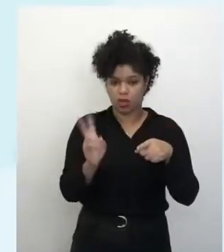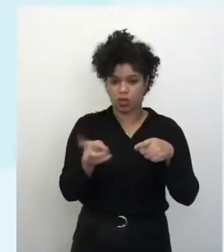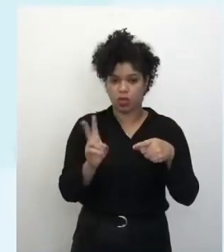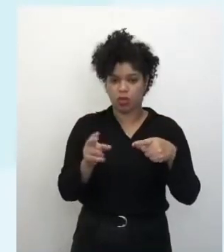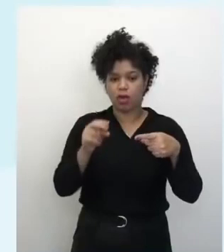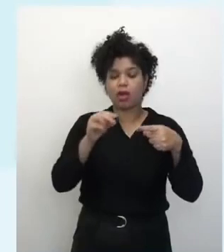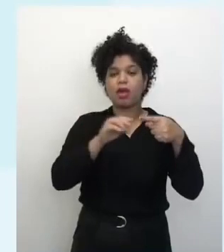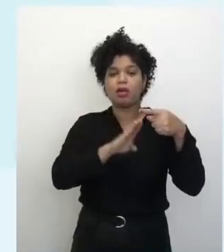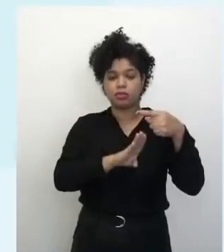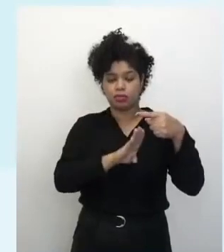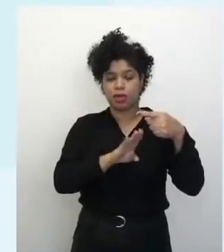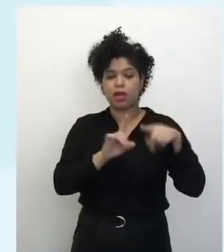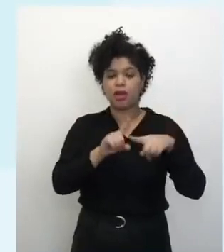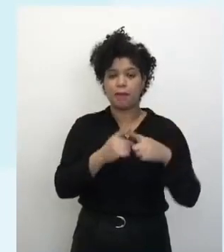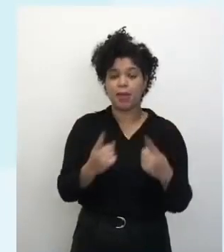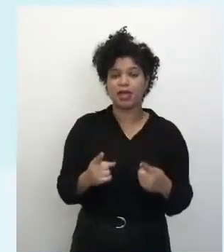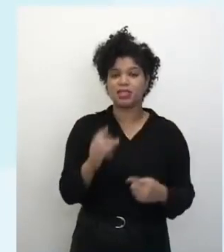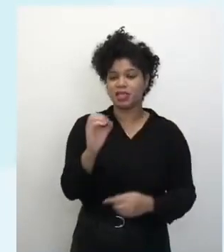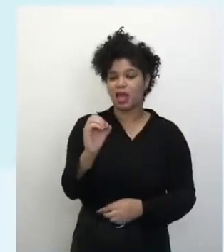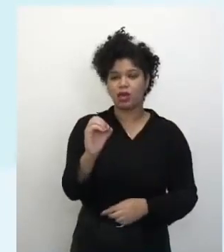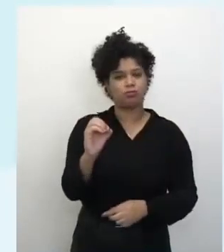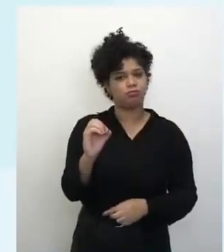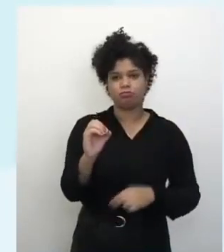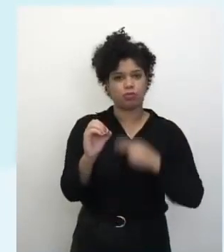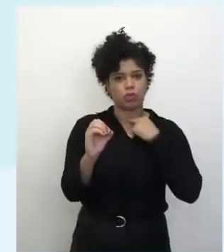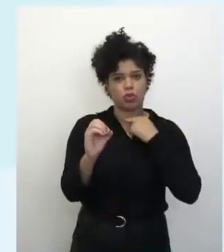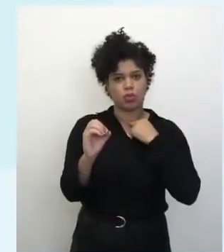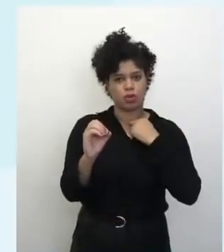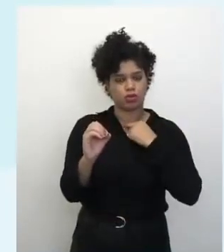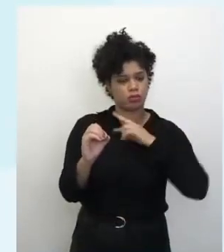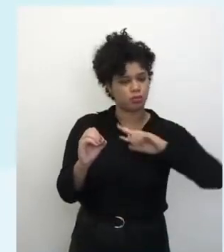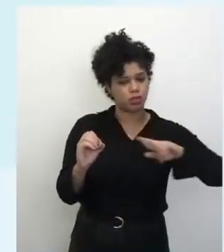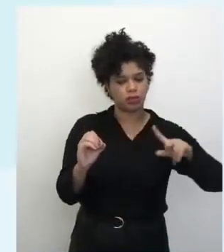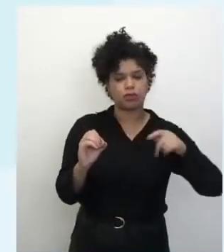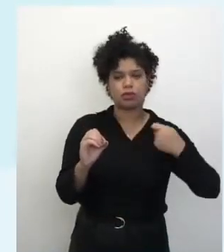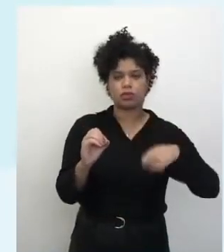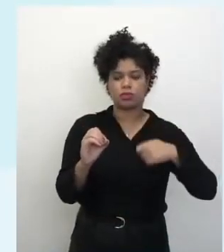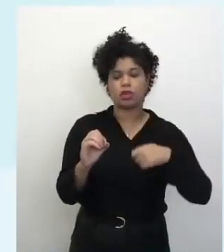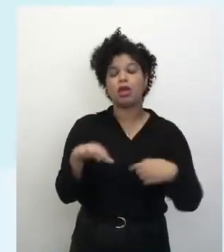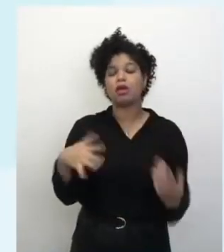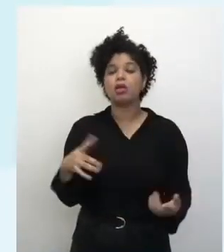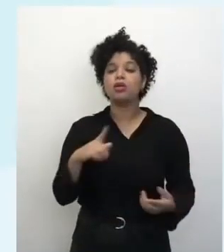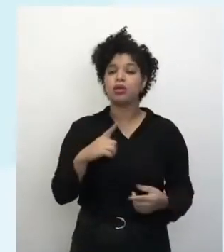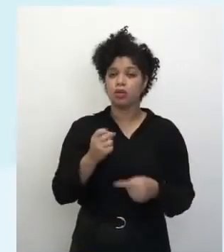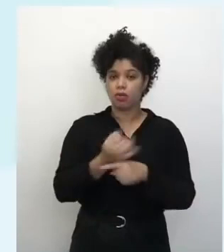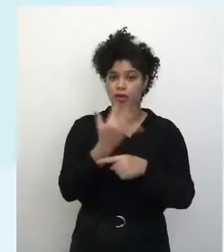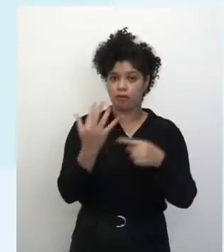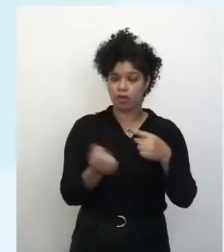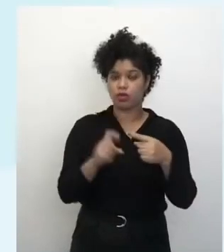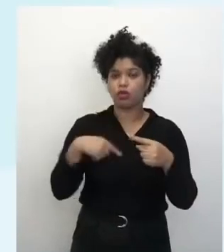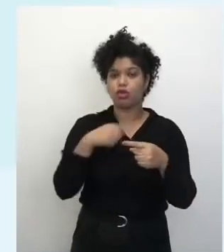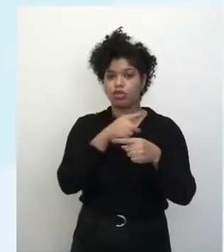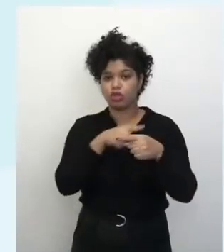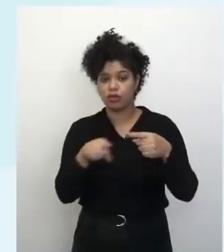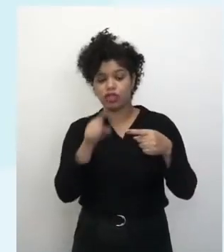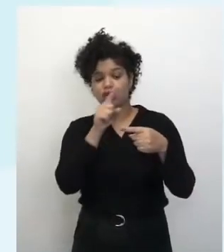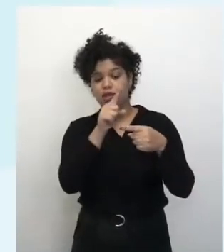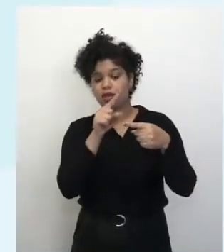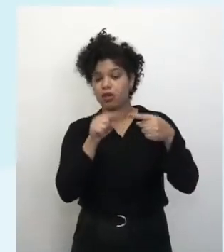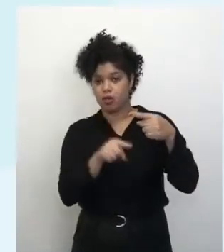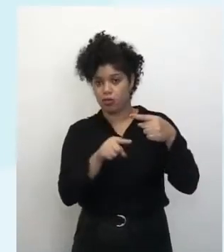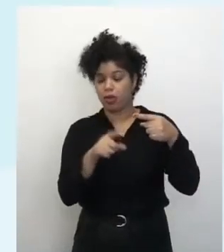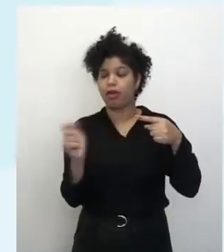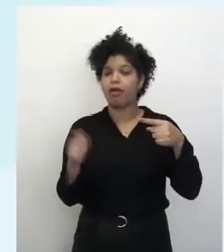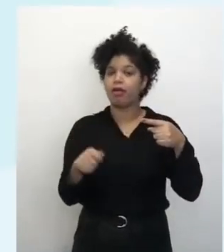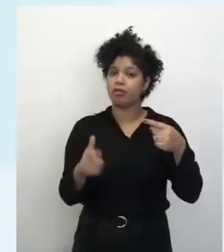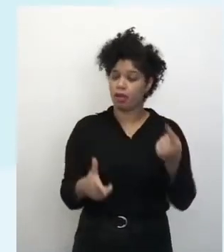ser diferente de zero, ele não pode ser zero. Então, quando a gente vê uma fração, a gente vai dividir o número de cima pelo número de